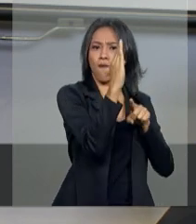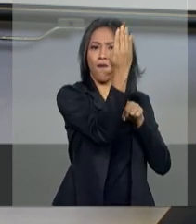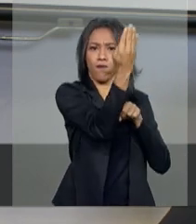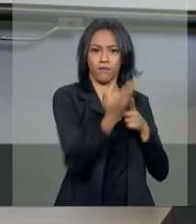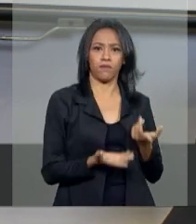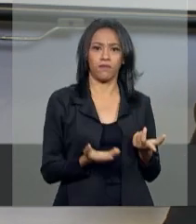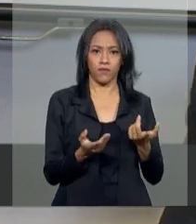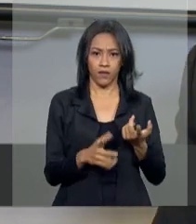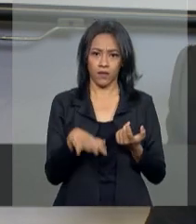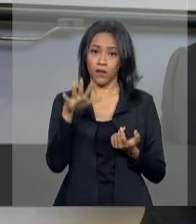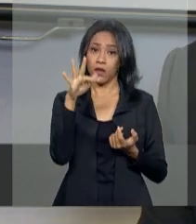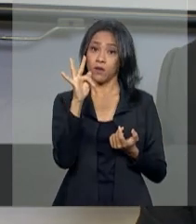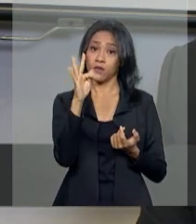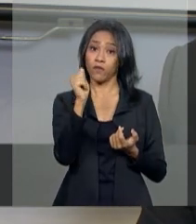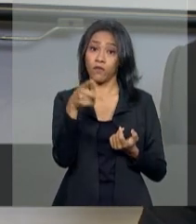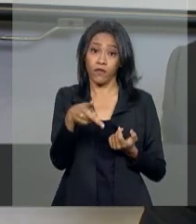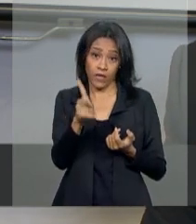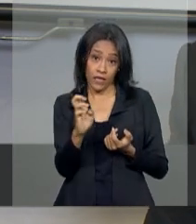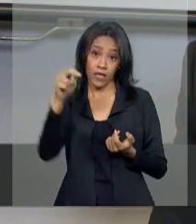evidentemente,